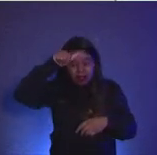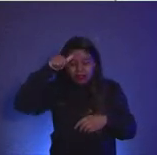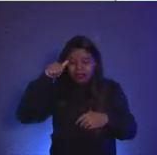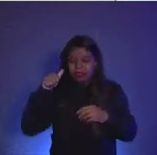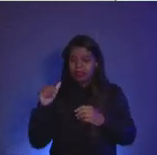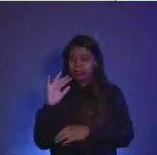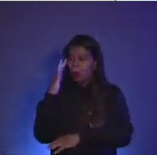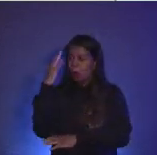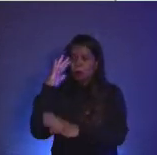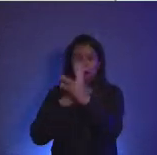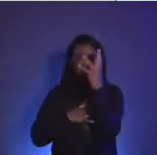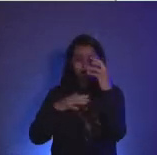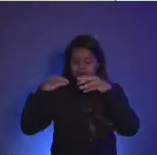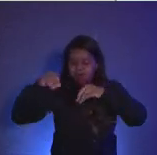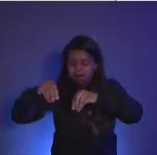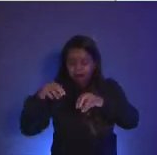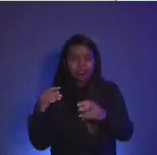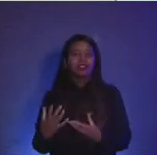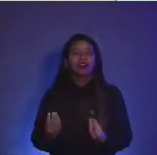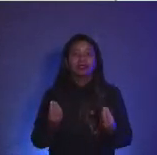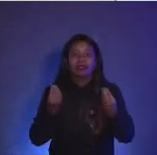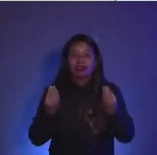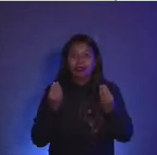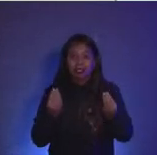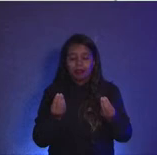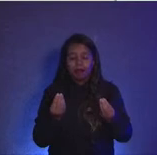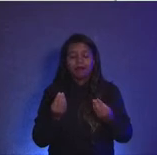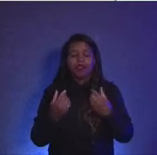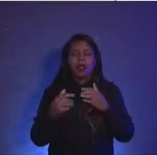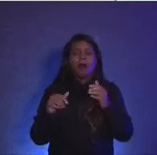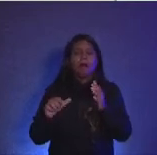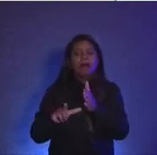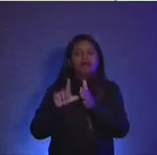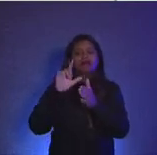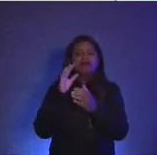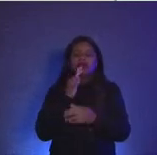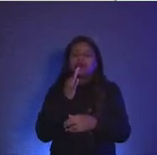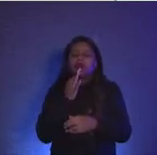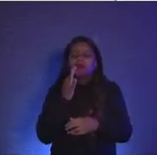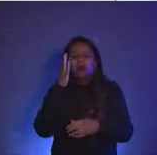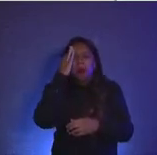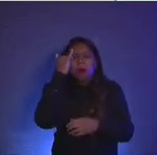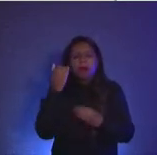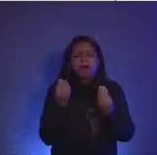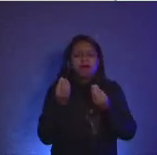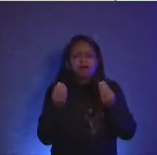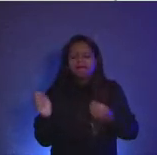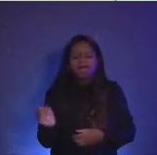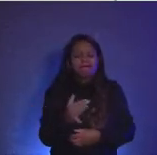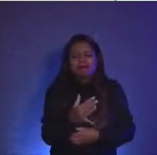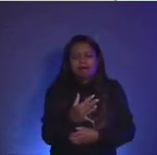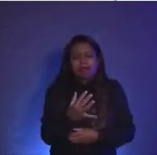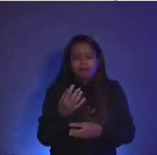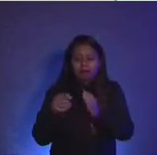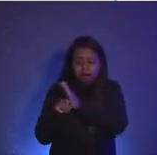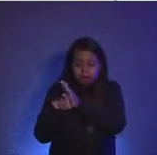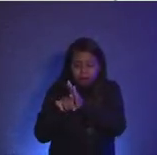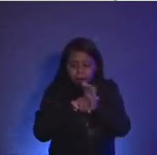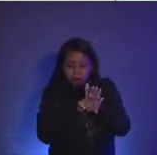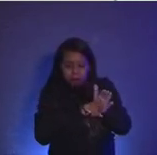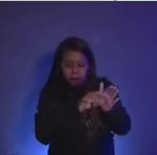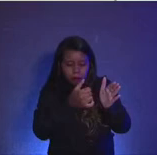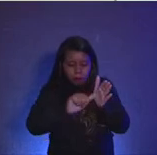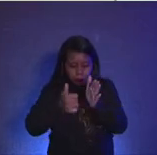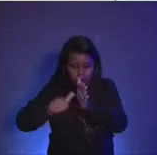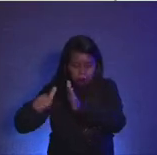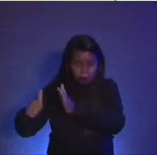E isso só foi possível descobrir com uma análise ato por ato de 2.000 atos existentes